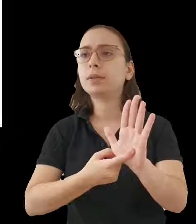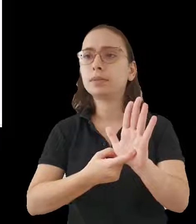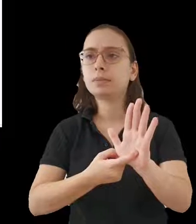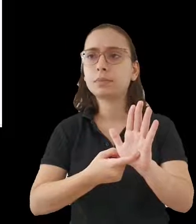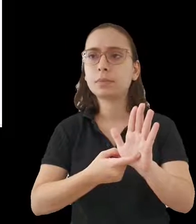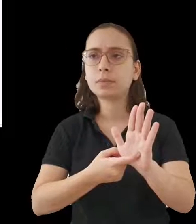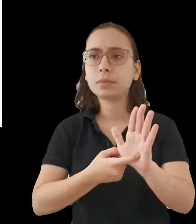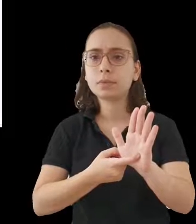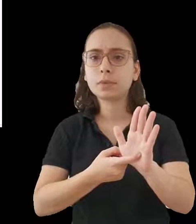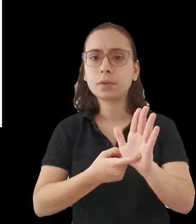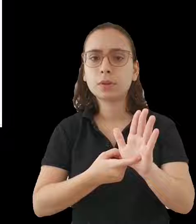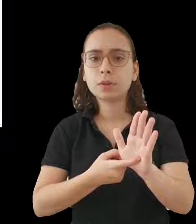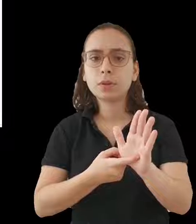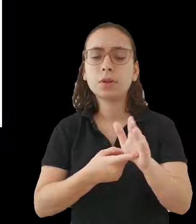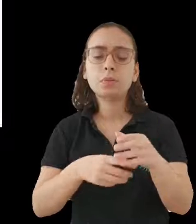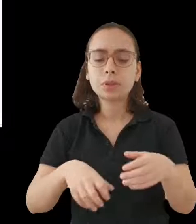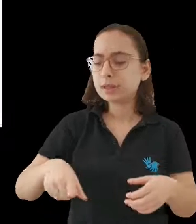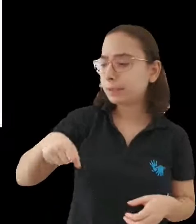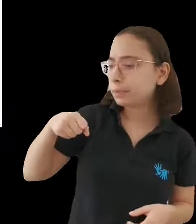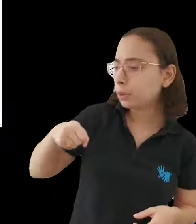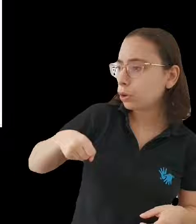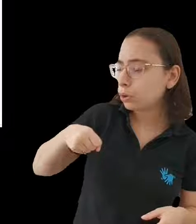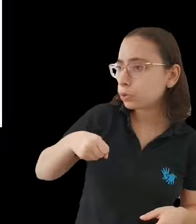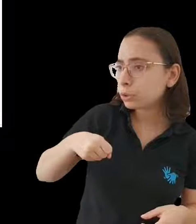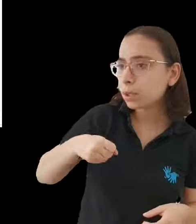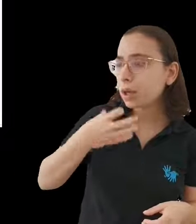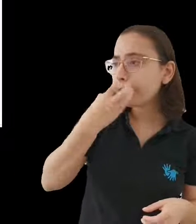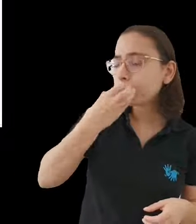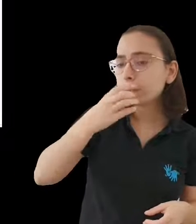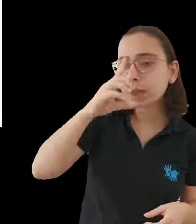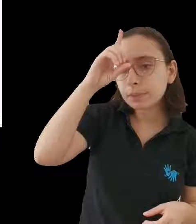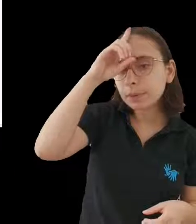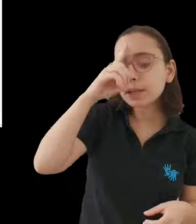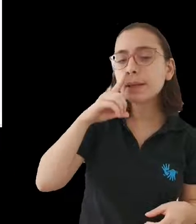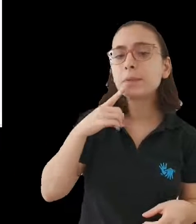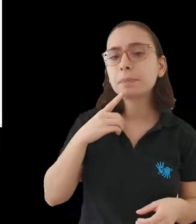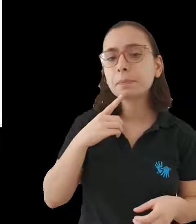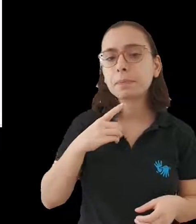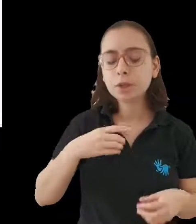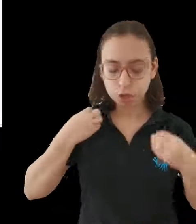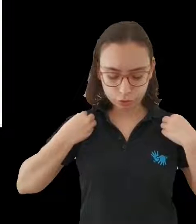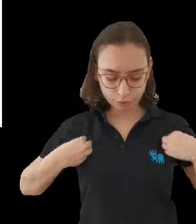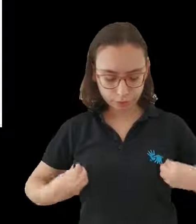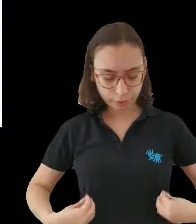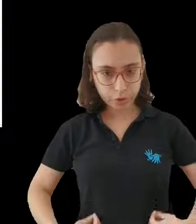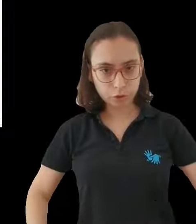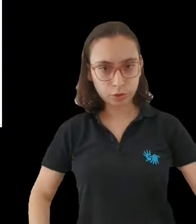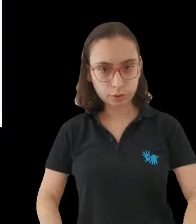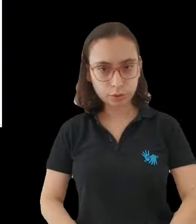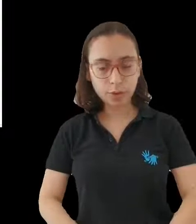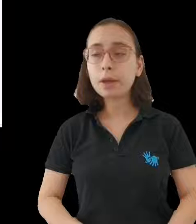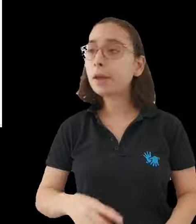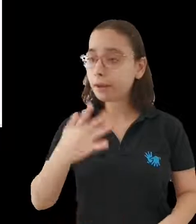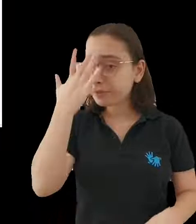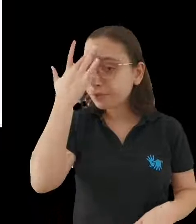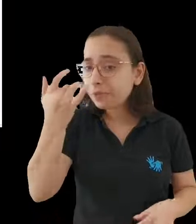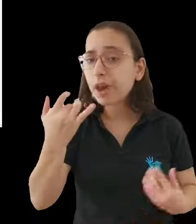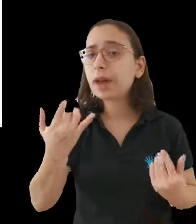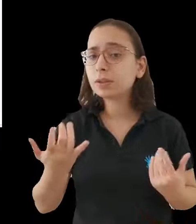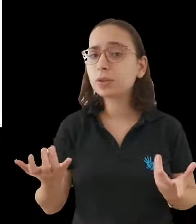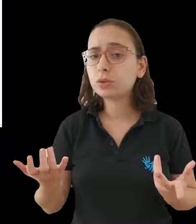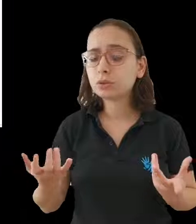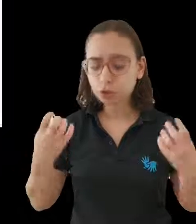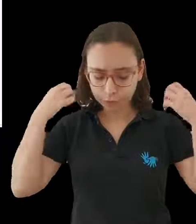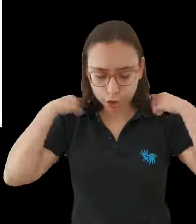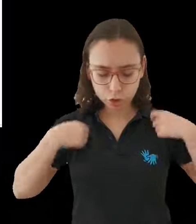mandar. Mesma coisa que a fruta amarela, né? A fruta amarela a gente desenvolveu um avental também para ser fácil